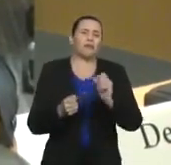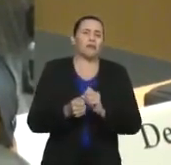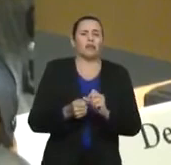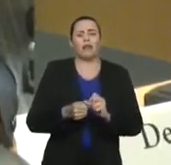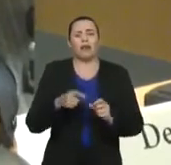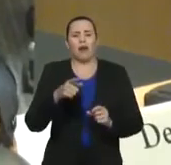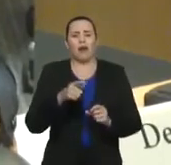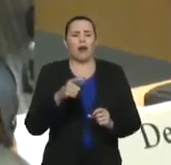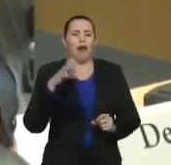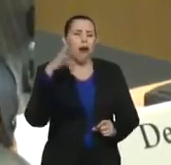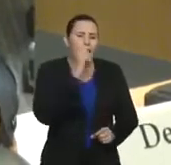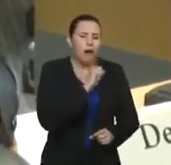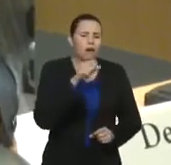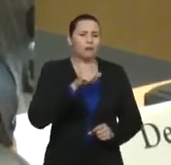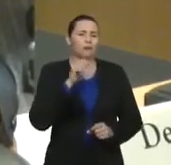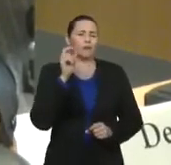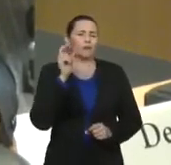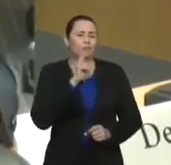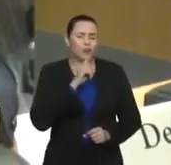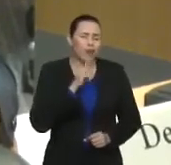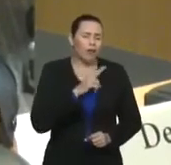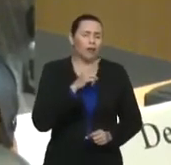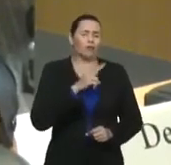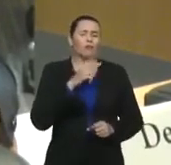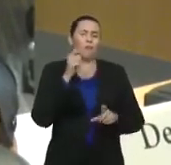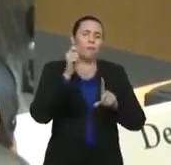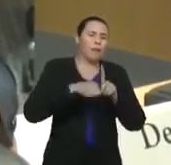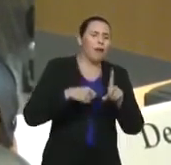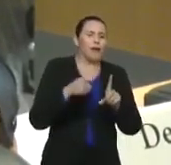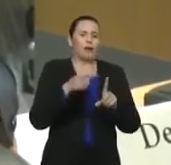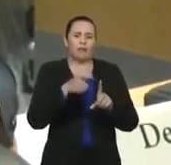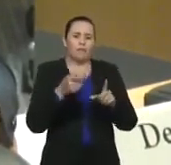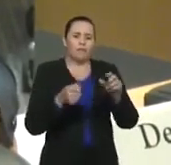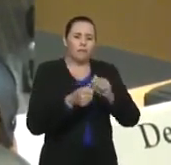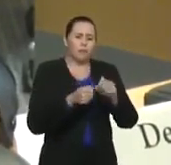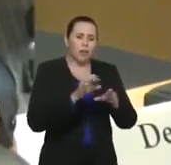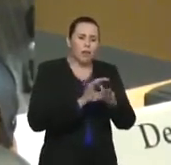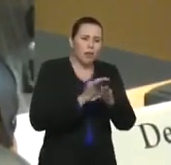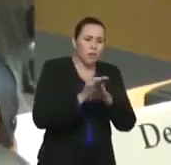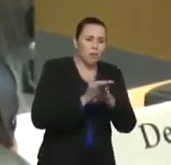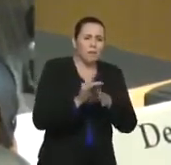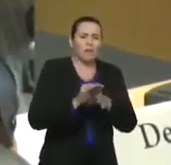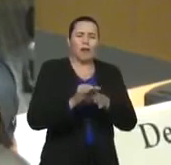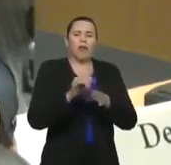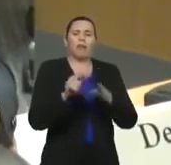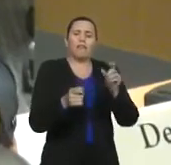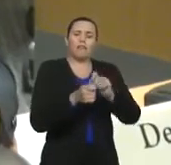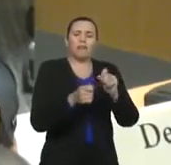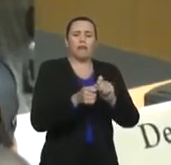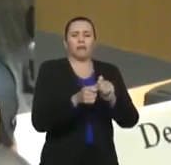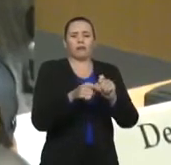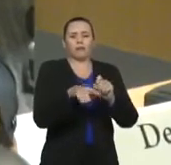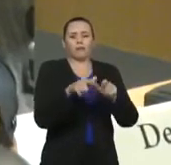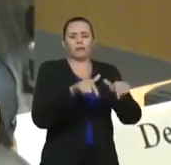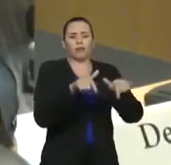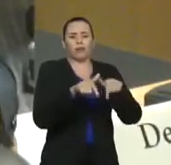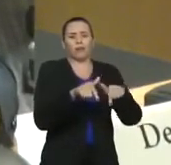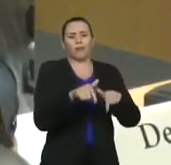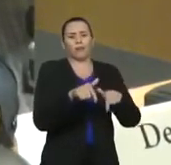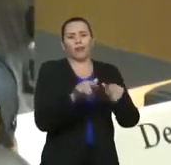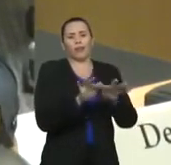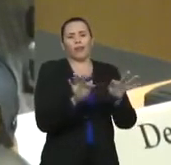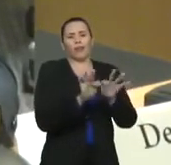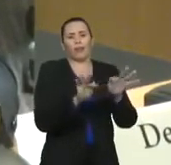mande para essa casa o plano anual. Ou então nós criarmos uma lei em que a gente especifique aí claramente